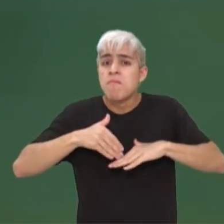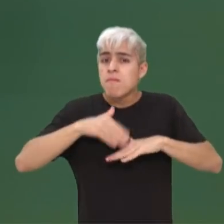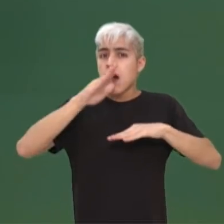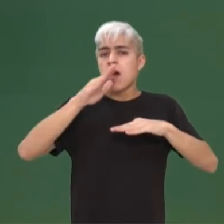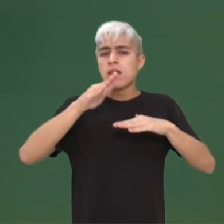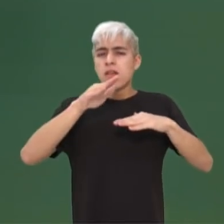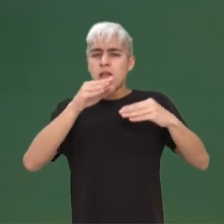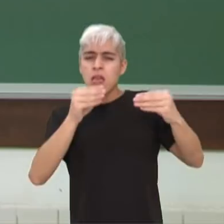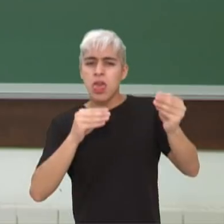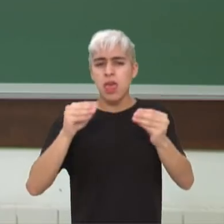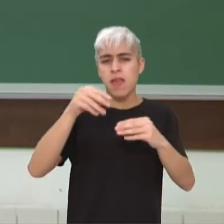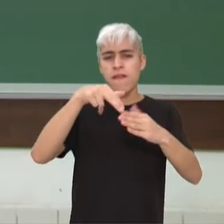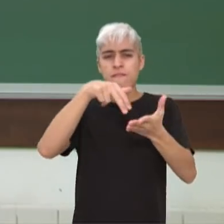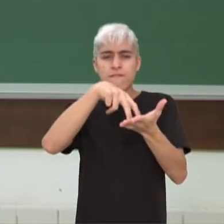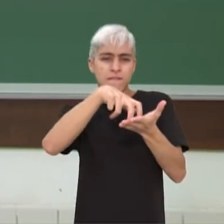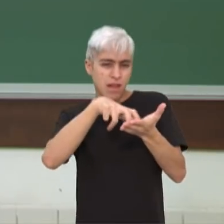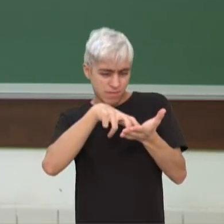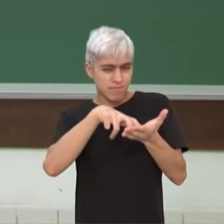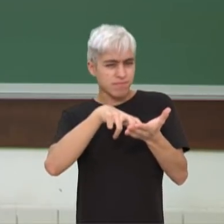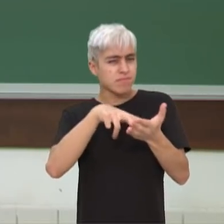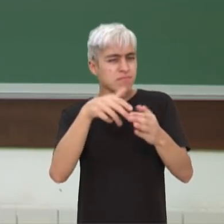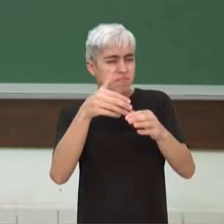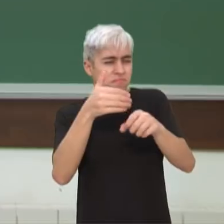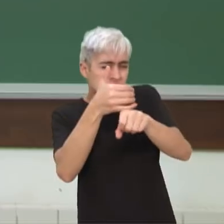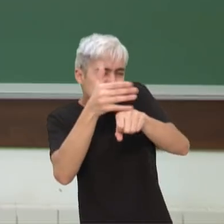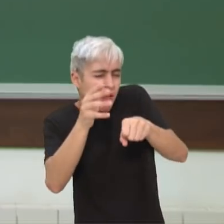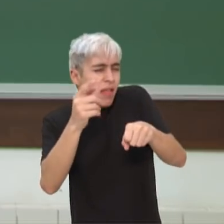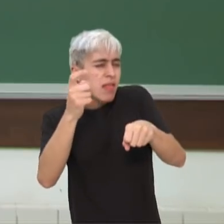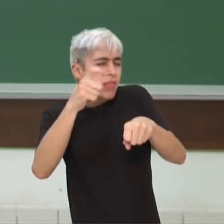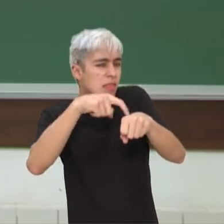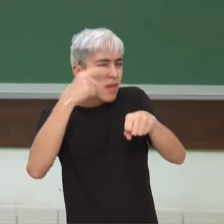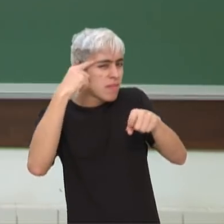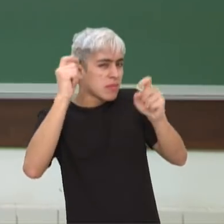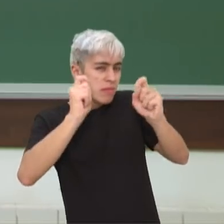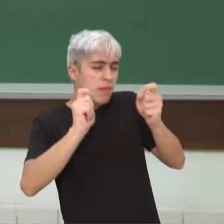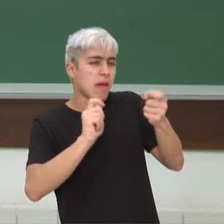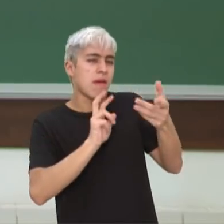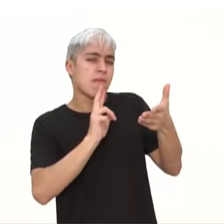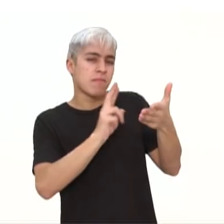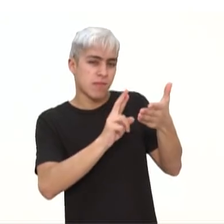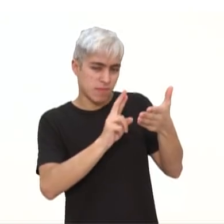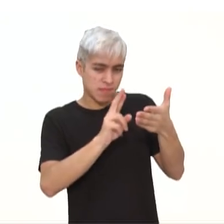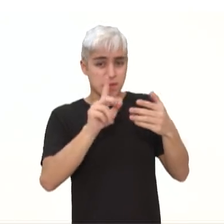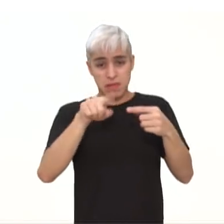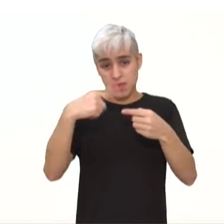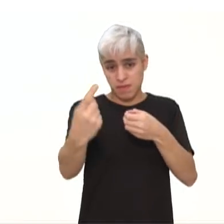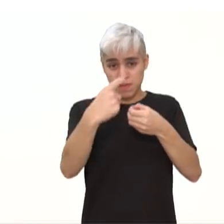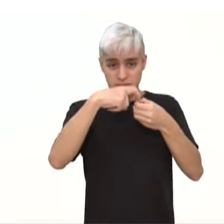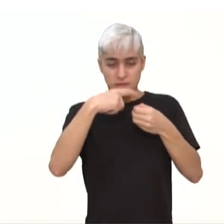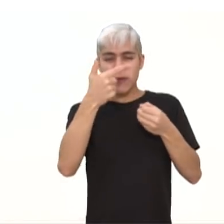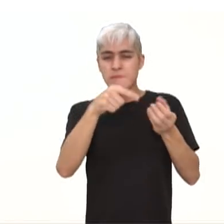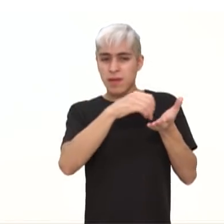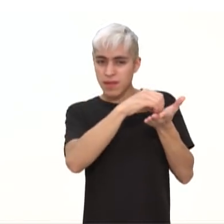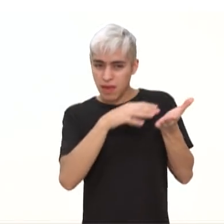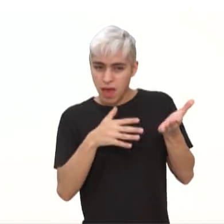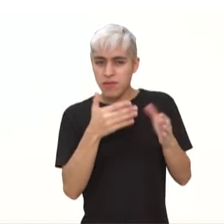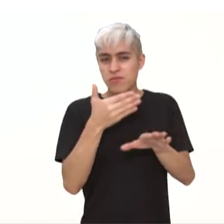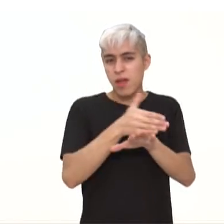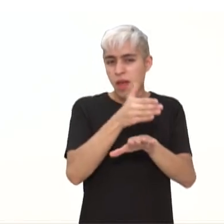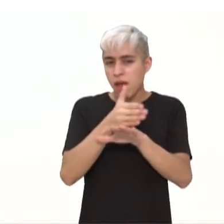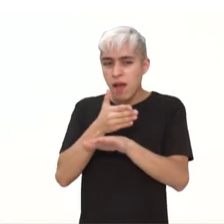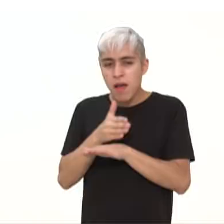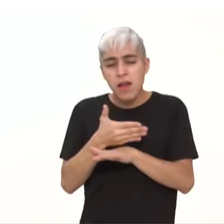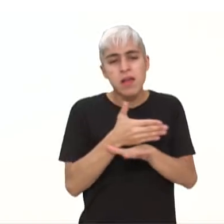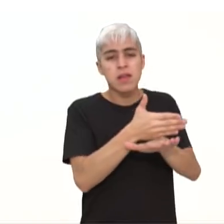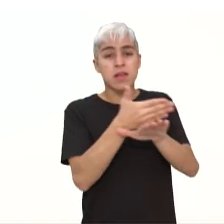vou dar mais alguns minutinhos para vocês pensarem numa resposta com base nos exemplos que eu falei aqui do Goku e daqui a pouquinho eu volto com alguns exercícios práticos para vocês